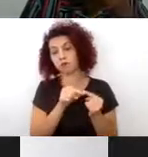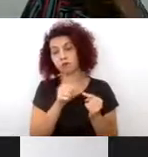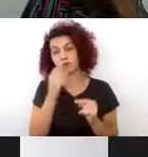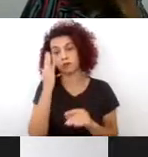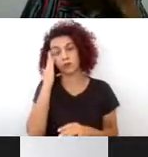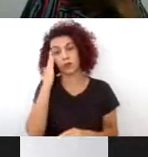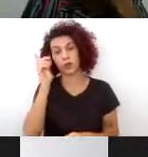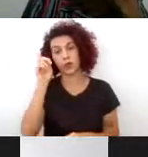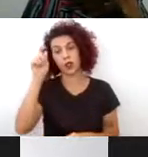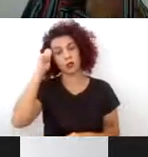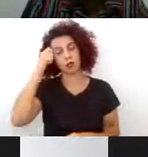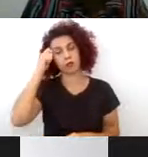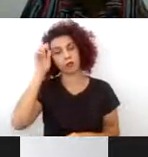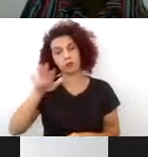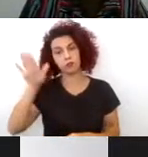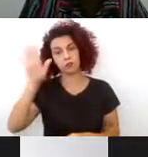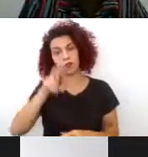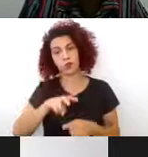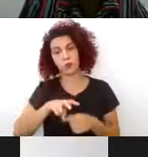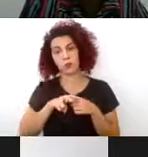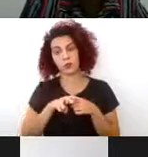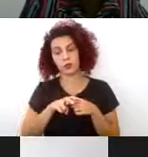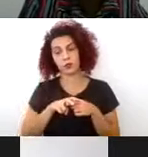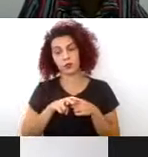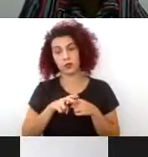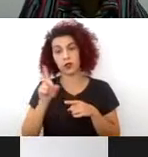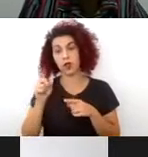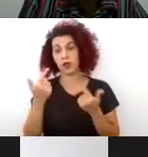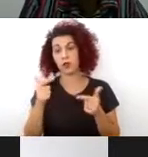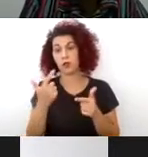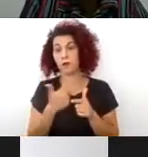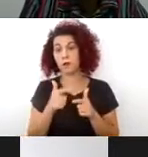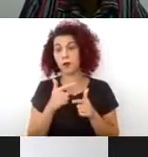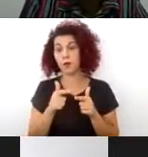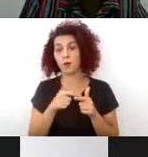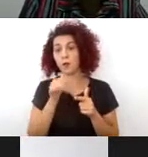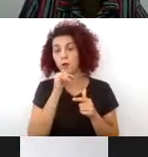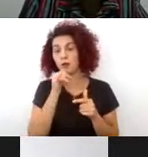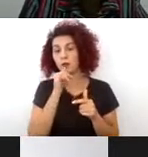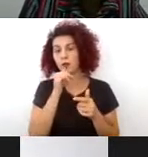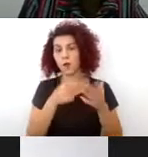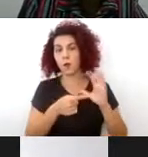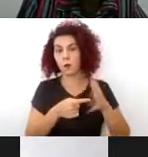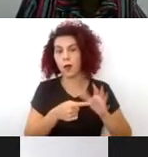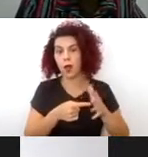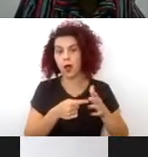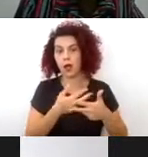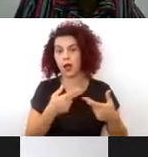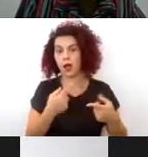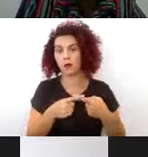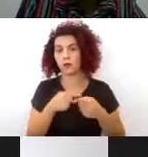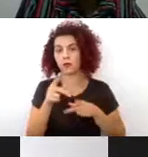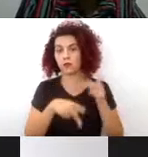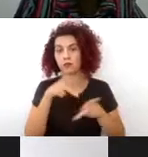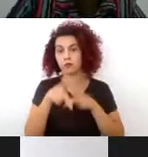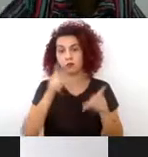africano e é por isso que os engenhos não tem grandes problemas técnicos com os maquinários que a população negra sempre foi